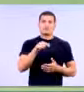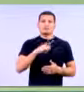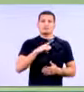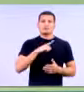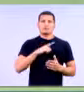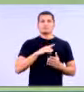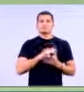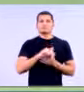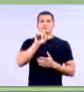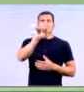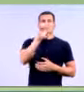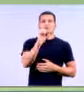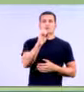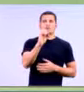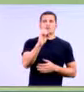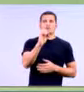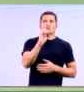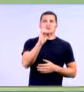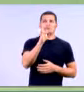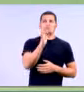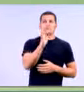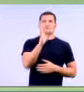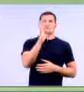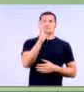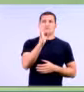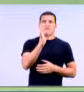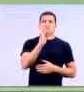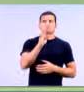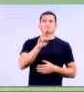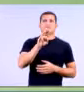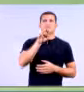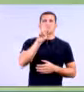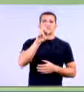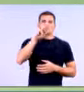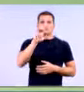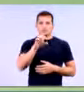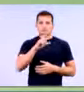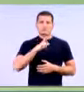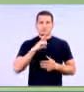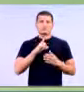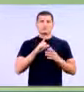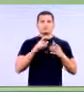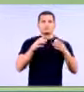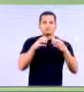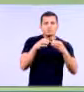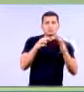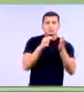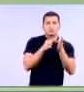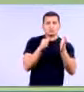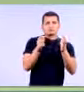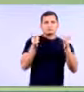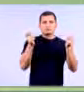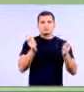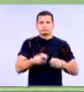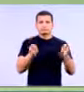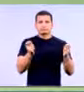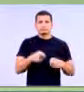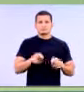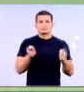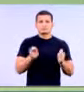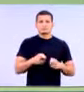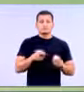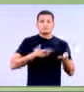que disponibilizam na internet um conjunto de ferramentas que permitem